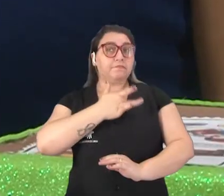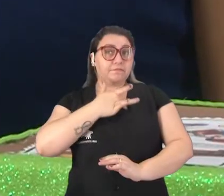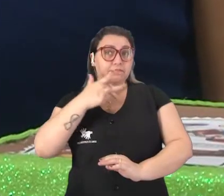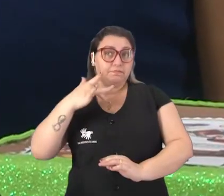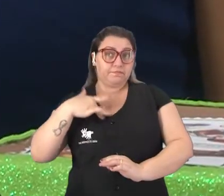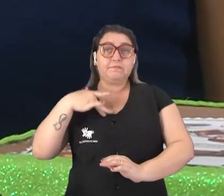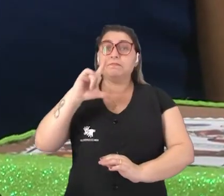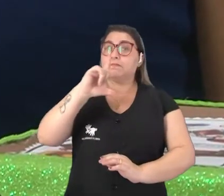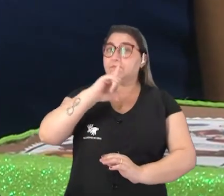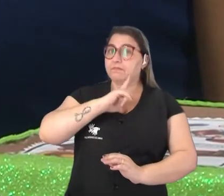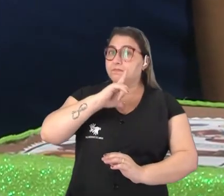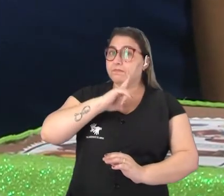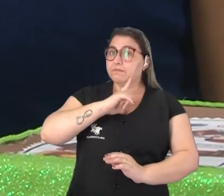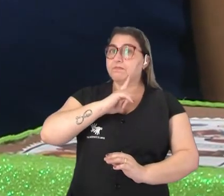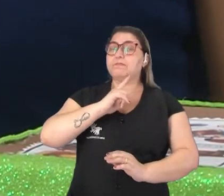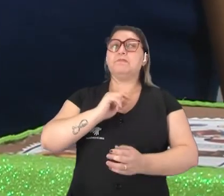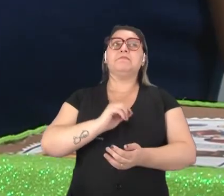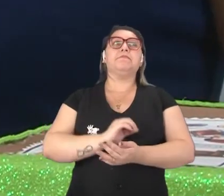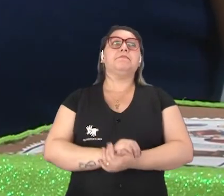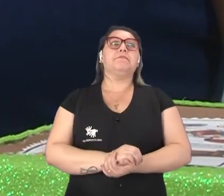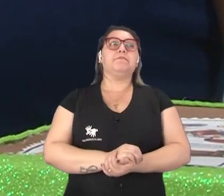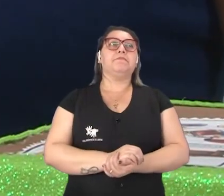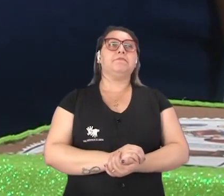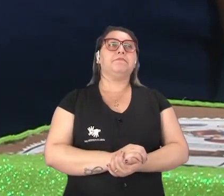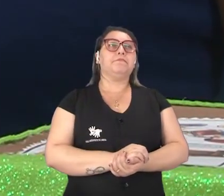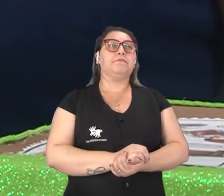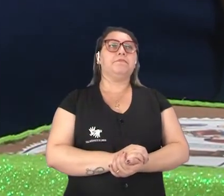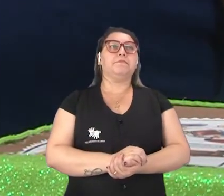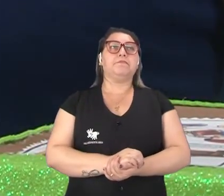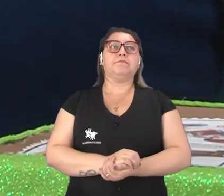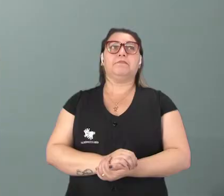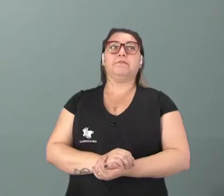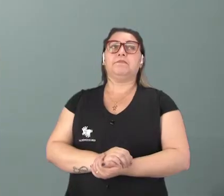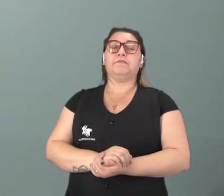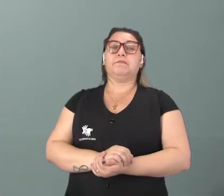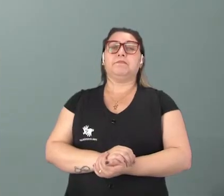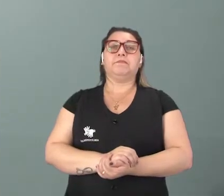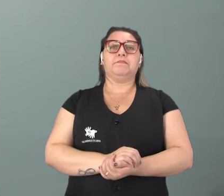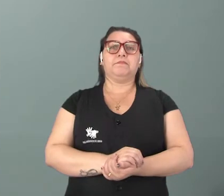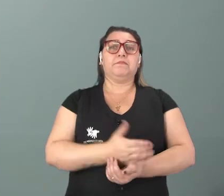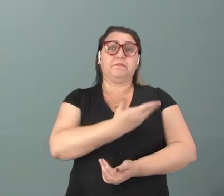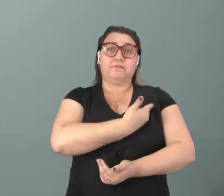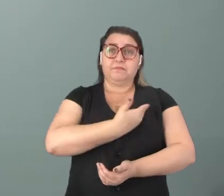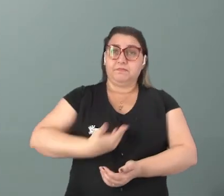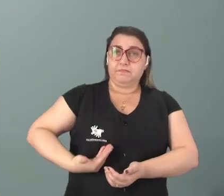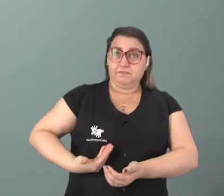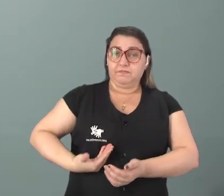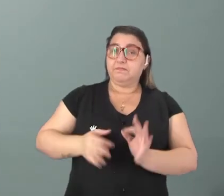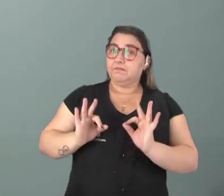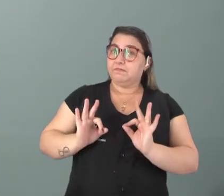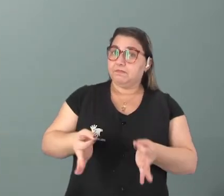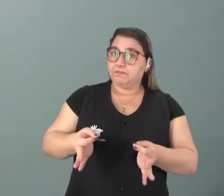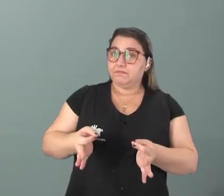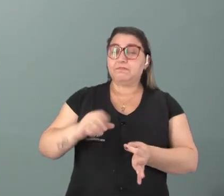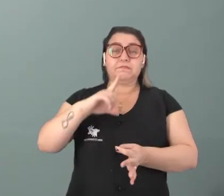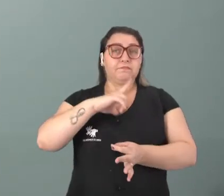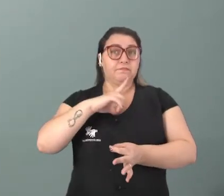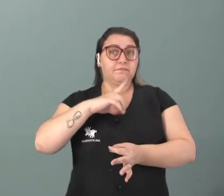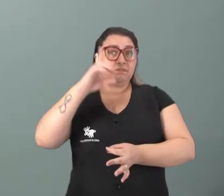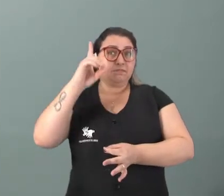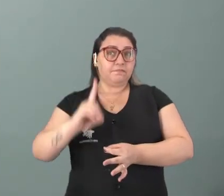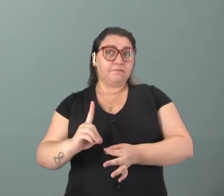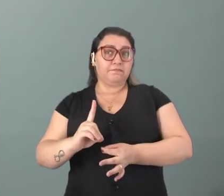ter saúde, né? A saúde pública, certo? Então, ele tem direito a ir